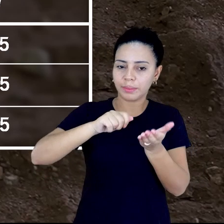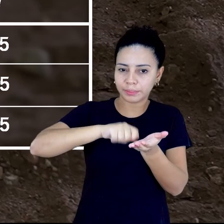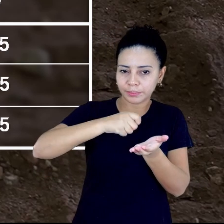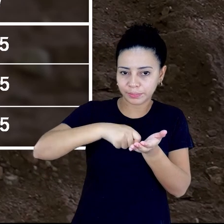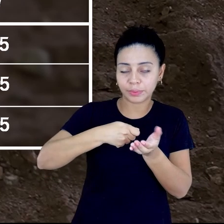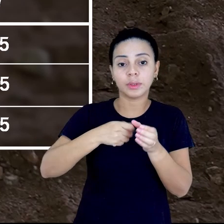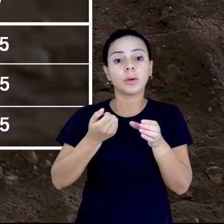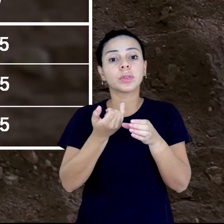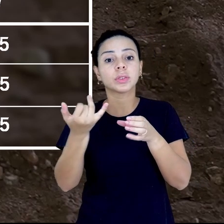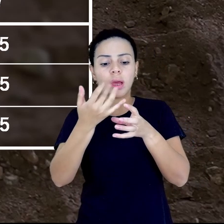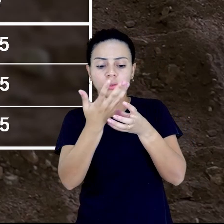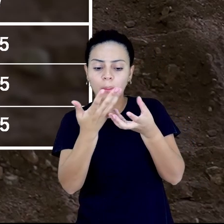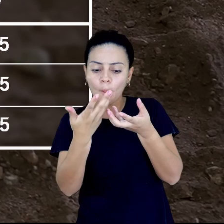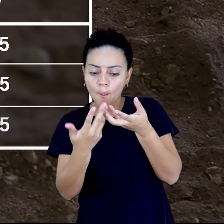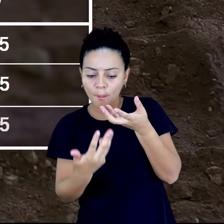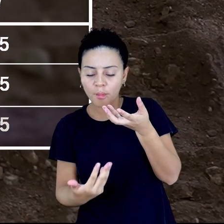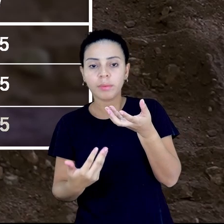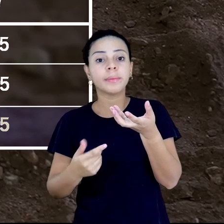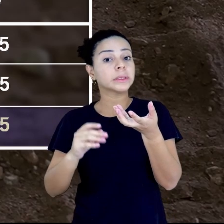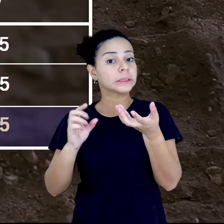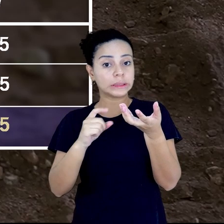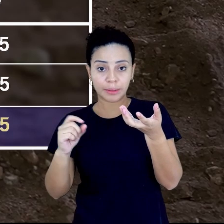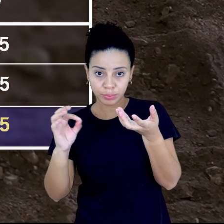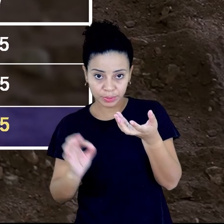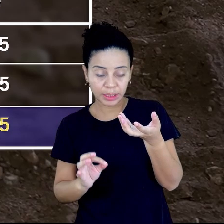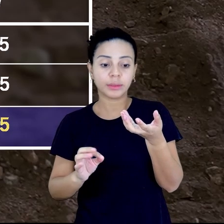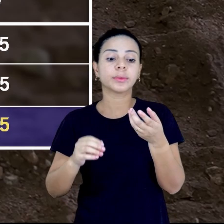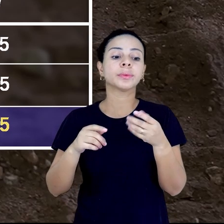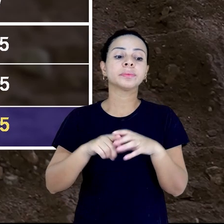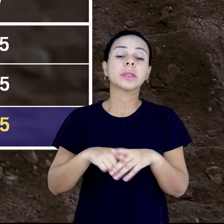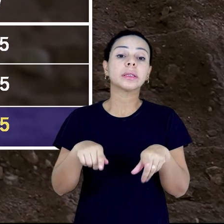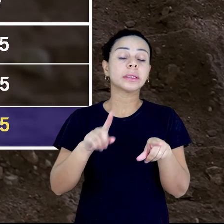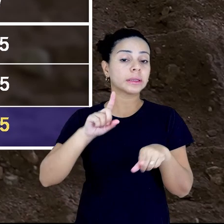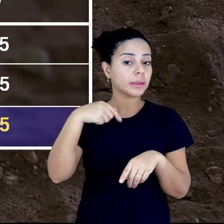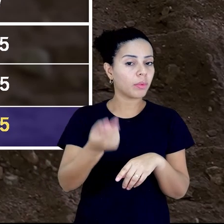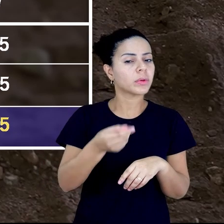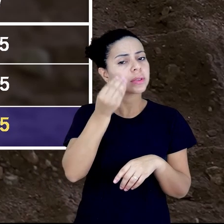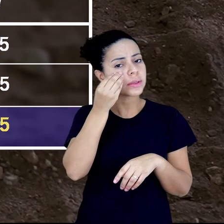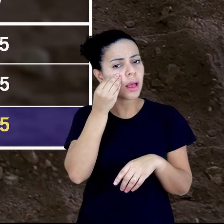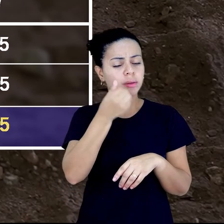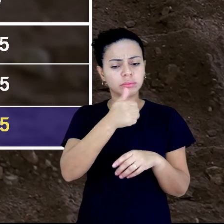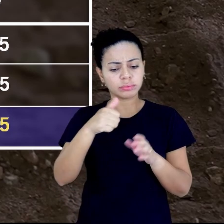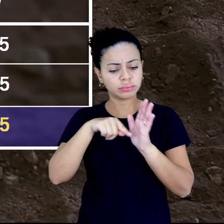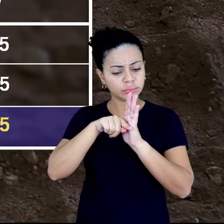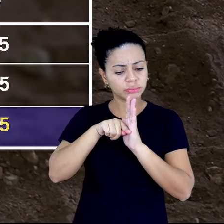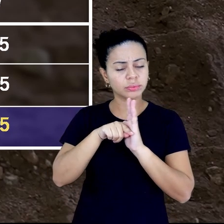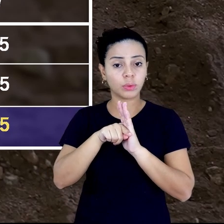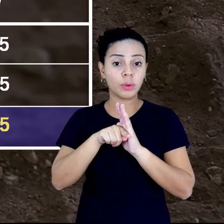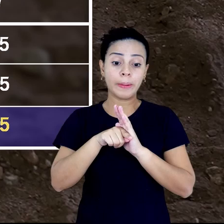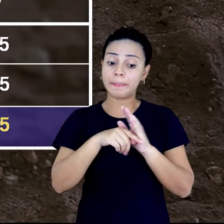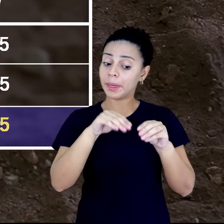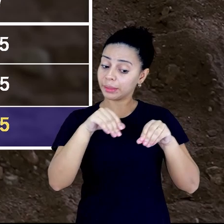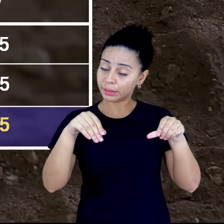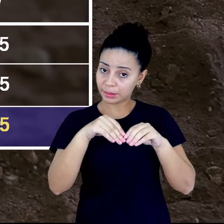ensaiado passa integralmente e o cilindro a ser utilizado no ensaio. sendo o ensaio de compactação sem reuso